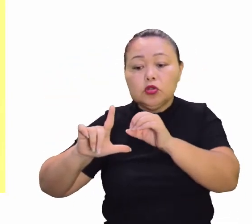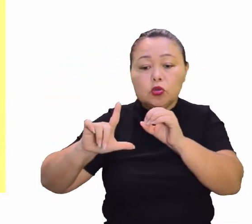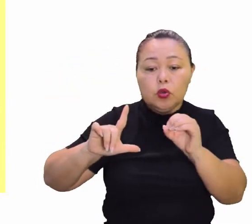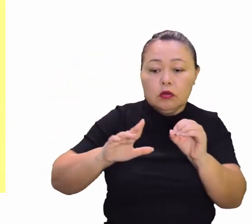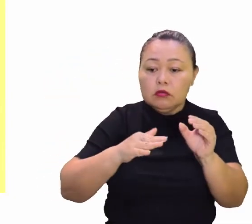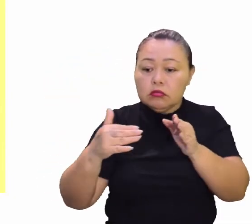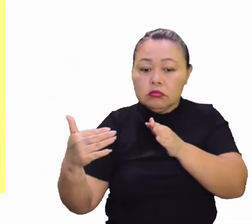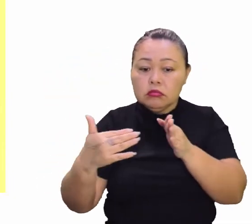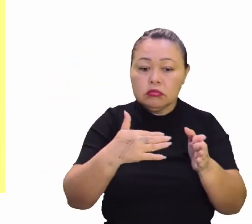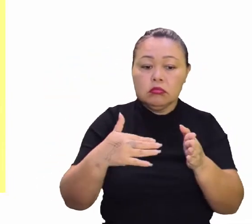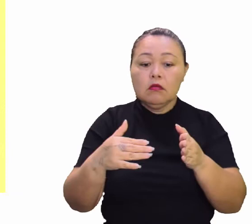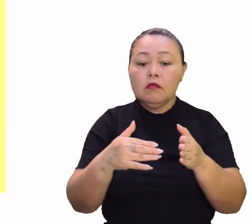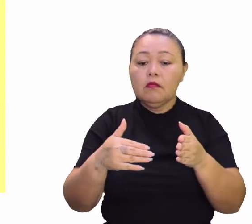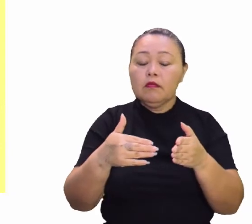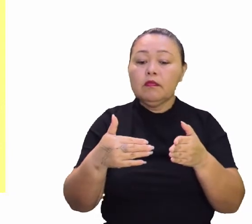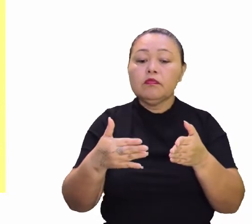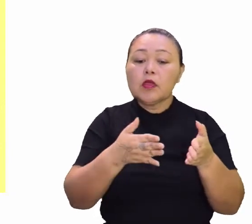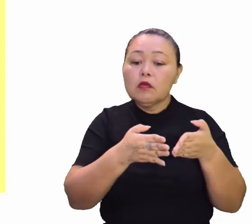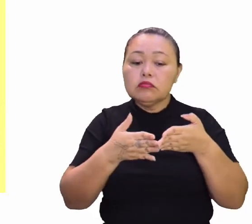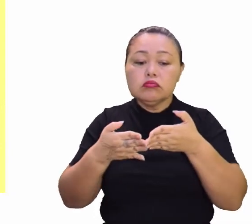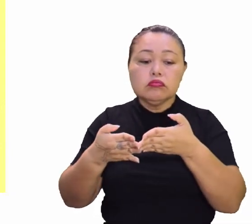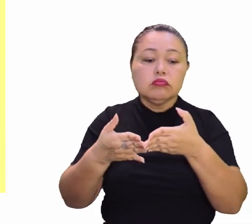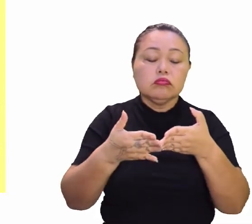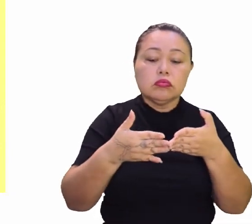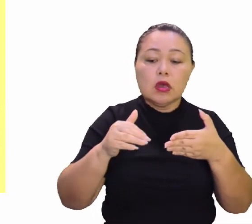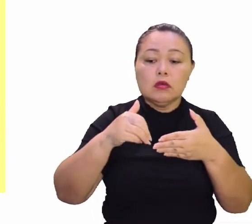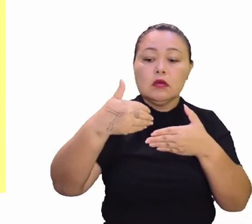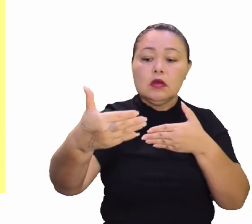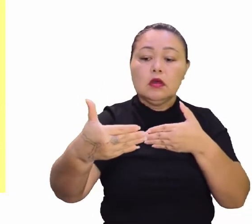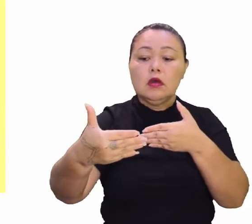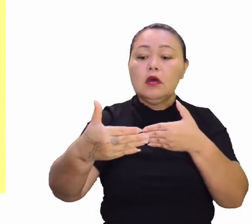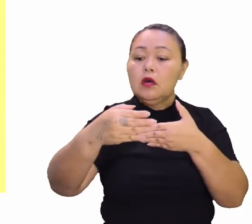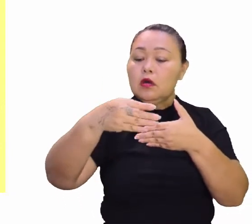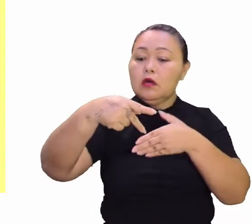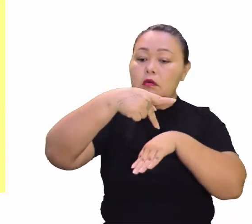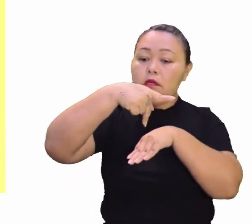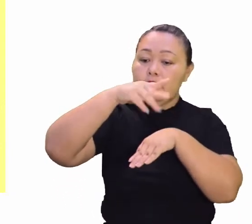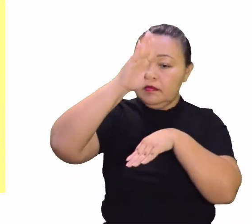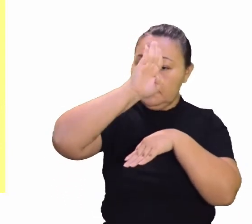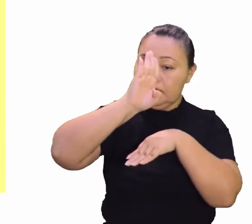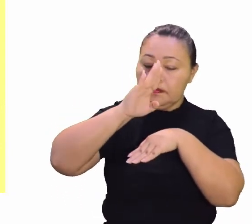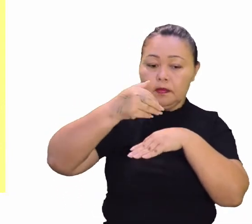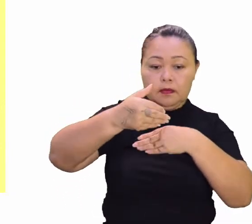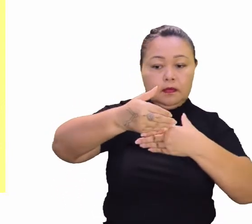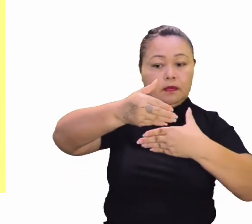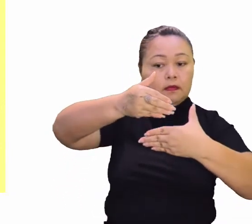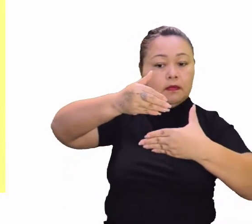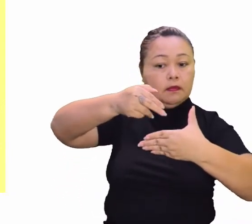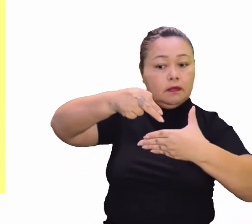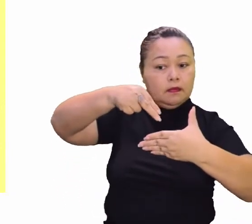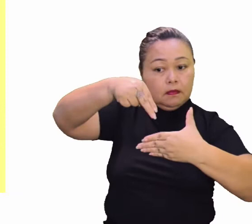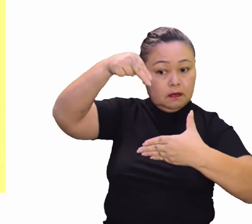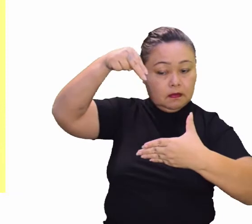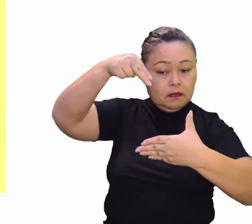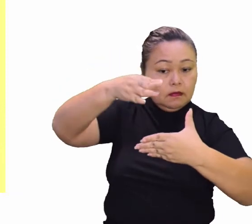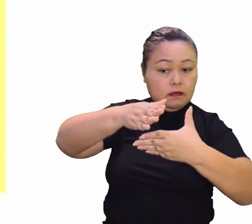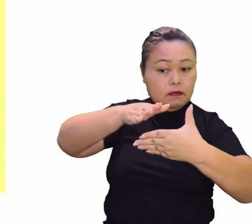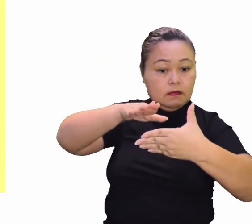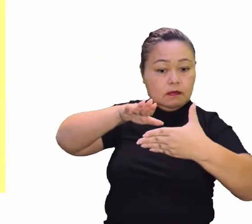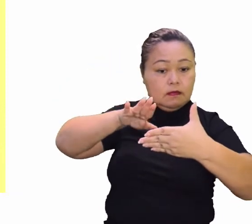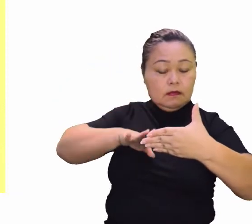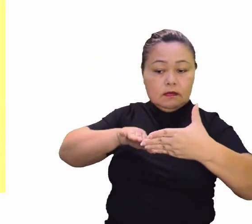leste-oeste. Nesse trecho navegável, faz fronteira entre o Brasil, margem norte,